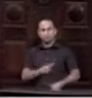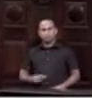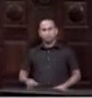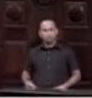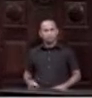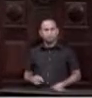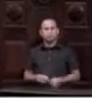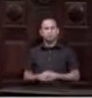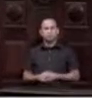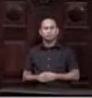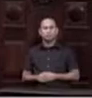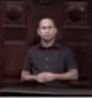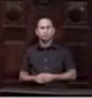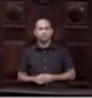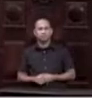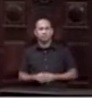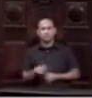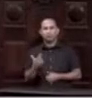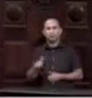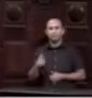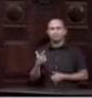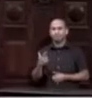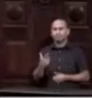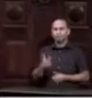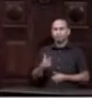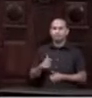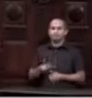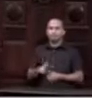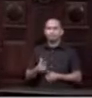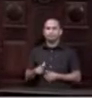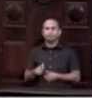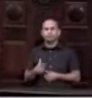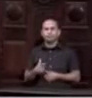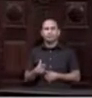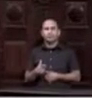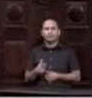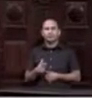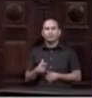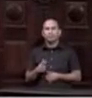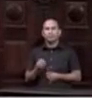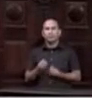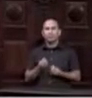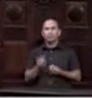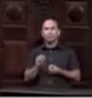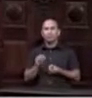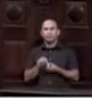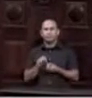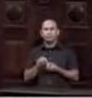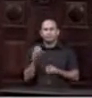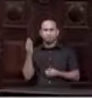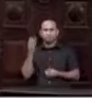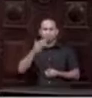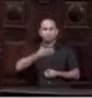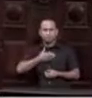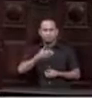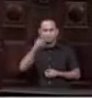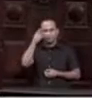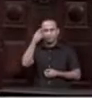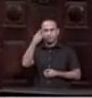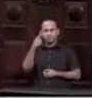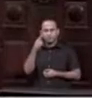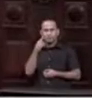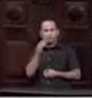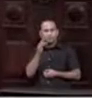esse governo Pezão, não tem objetivo de garantir, pensando na família ou